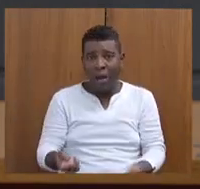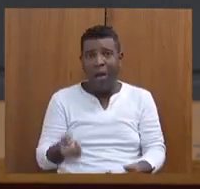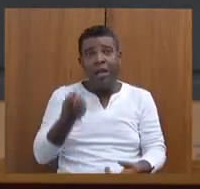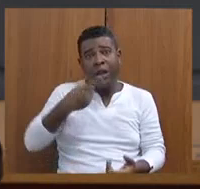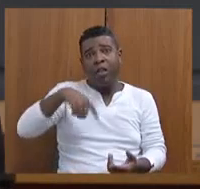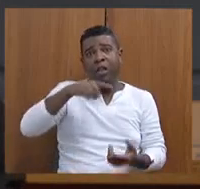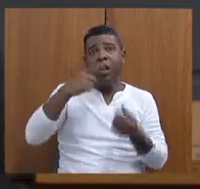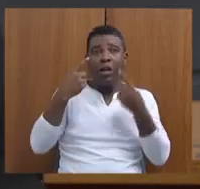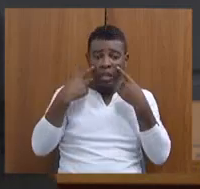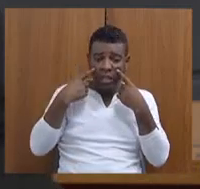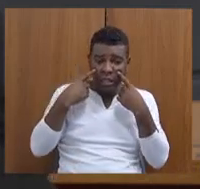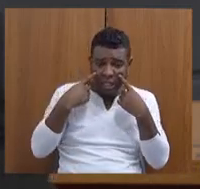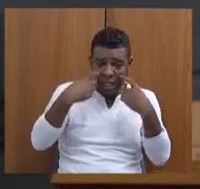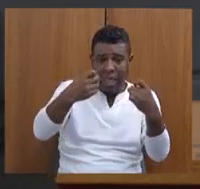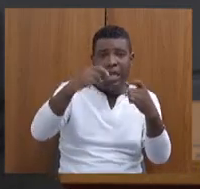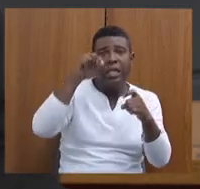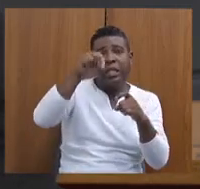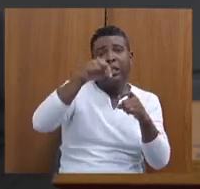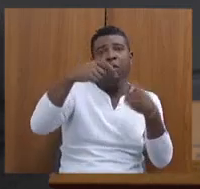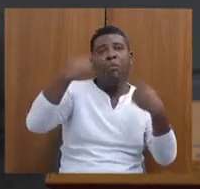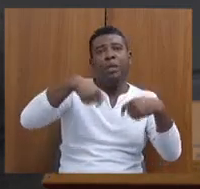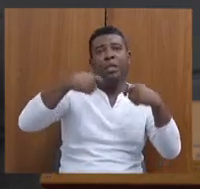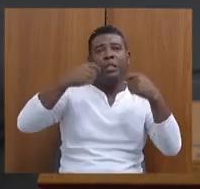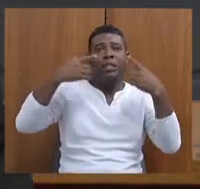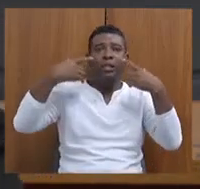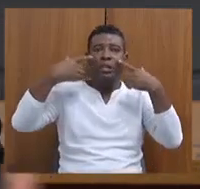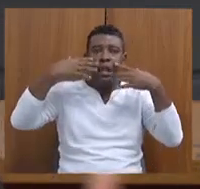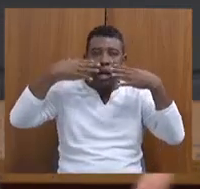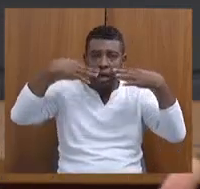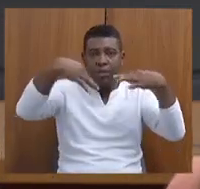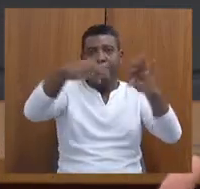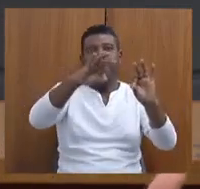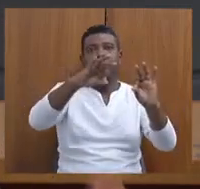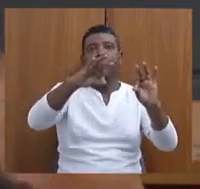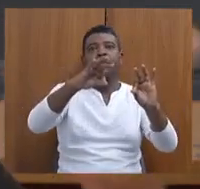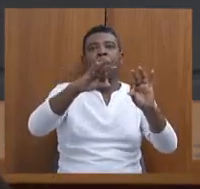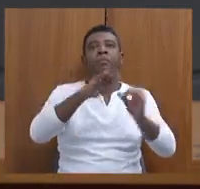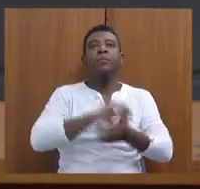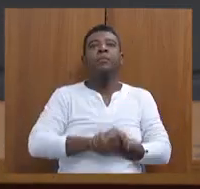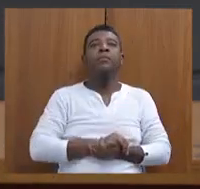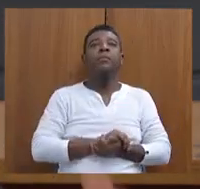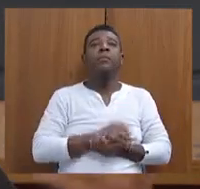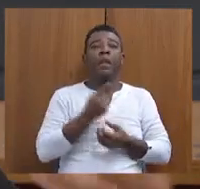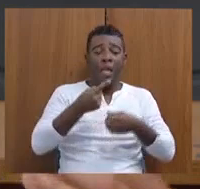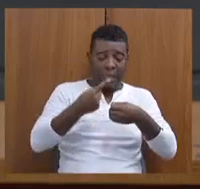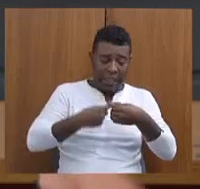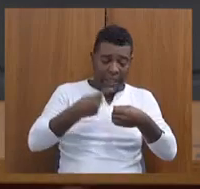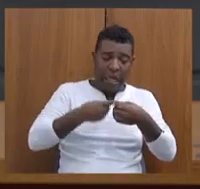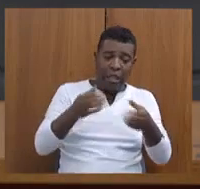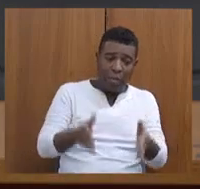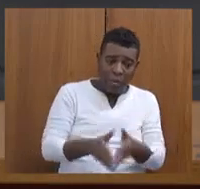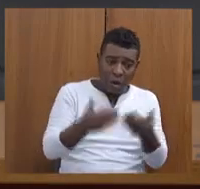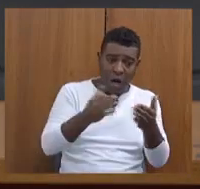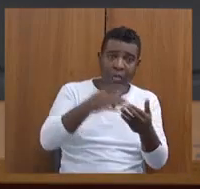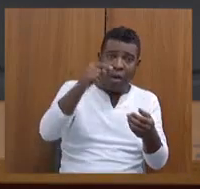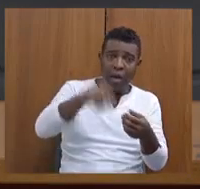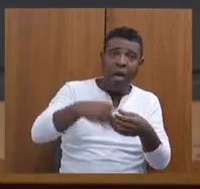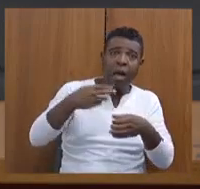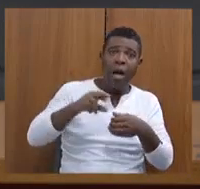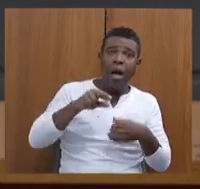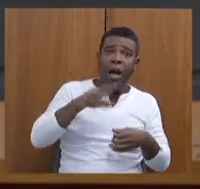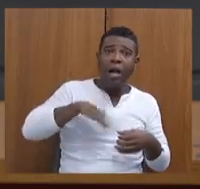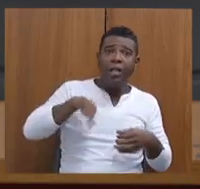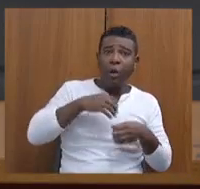né eu digo que eu que vem de uma cidade muito pobre aqui na região metropolitana